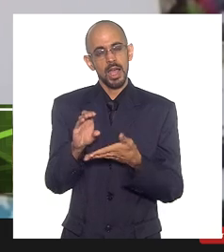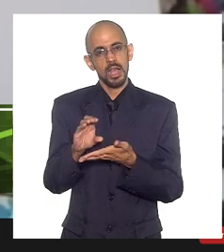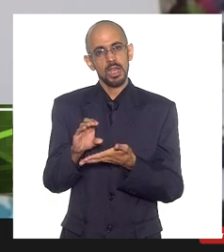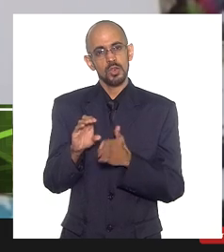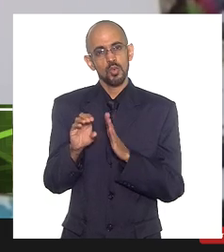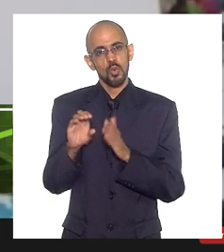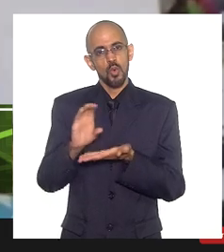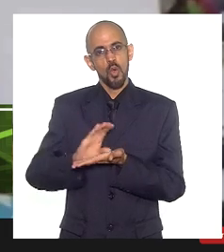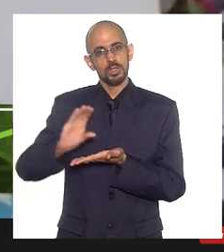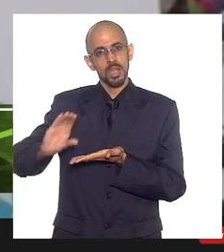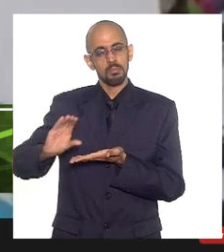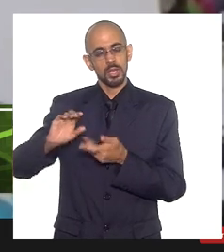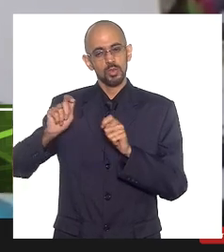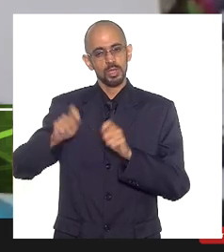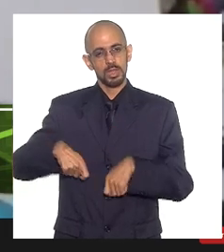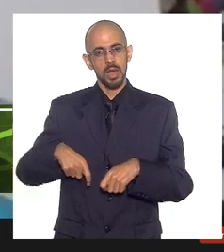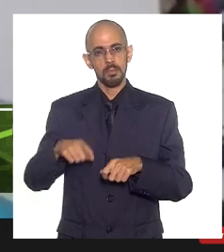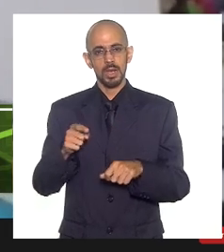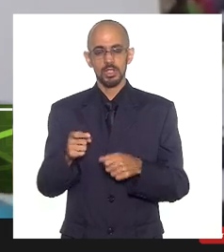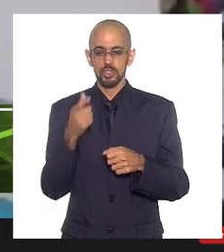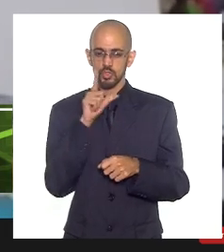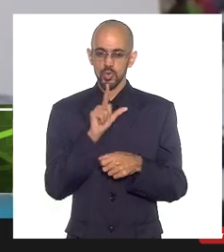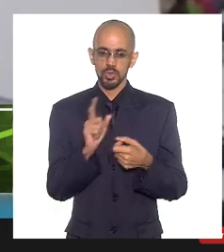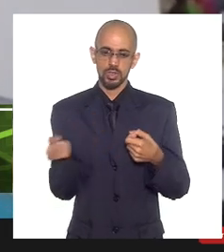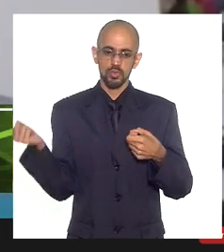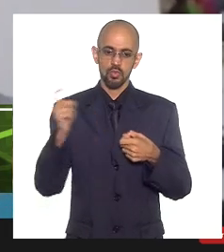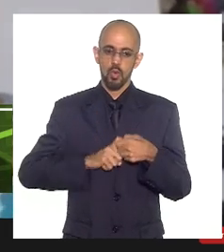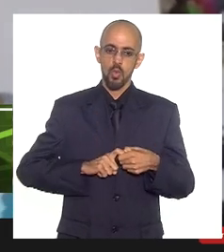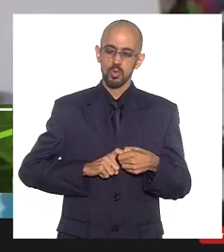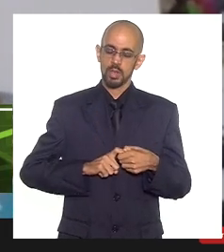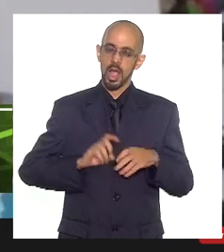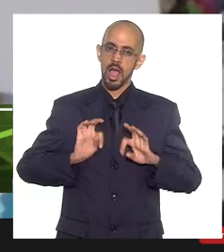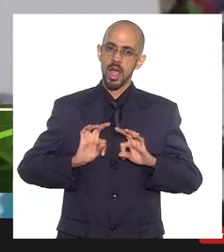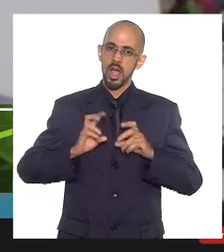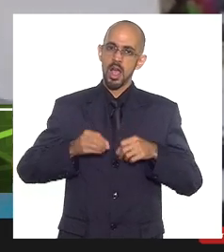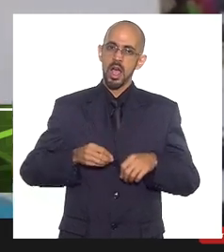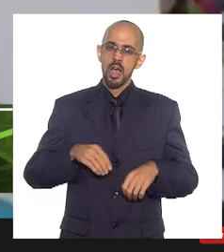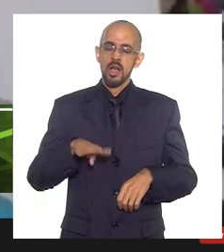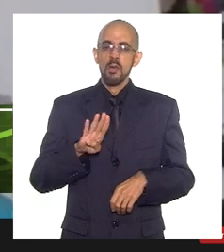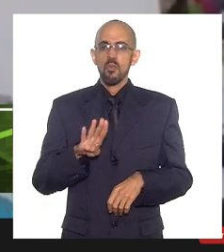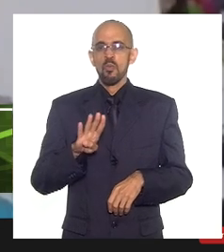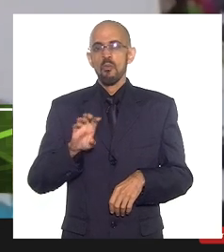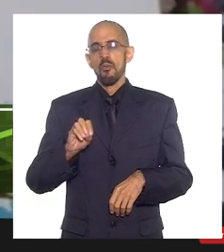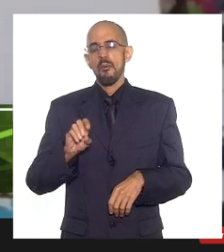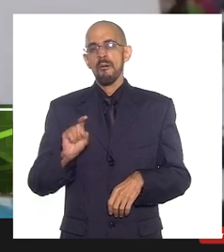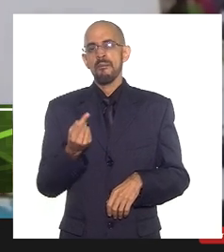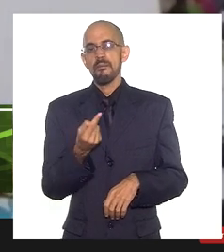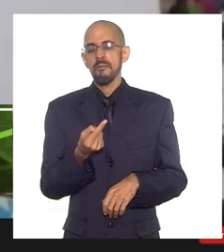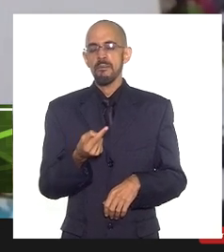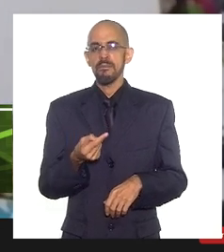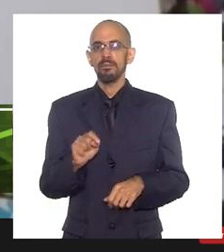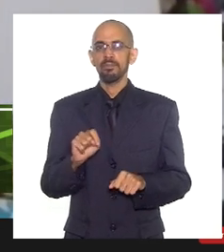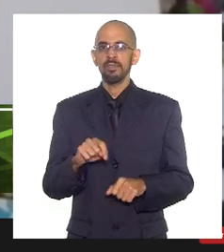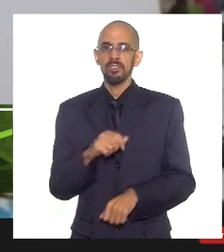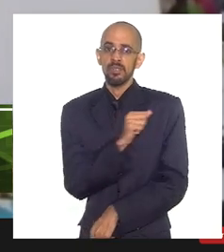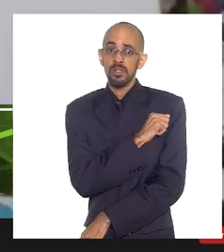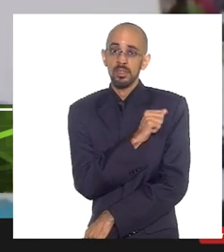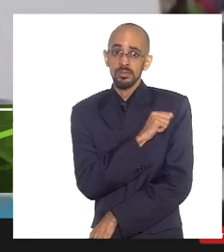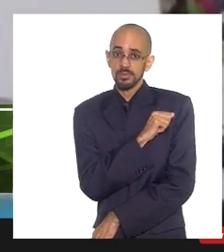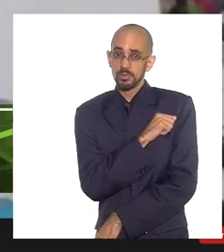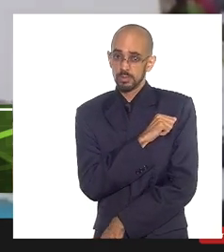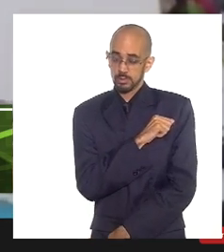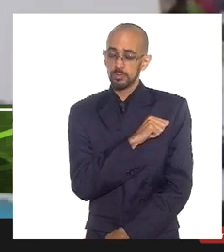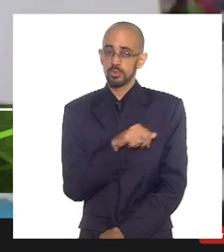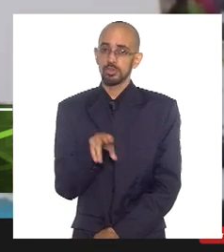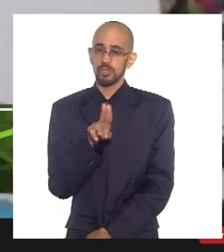tenha condições de voltar todos os 40 40 e poucos mil integrantes da comunidade universitária